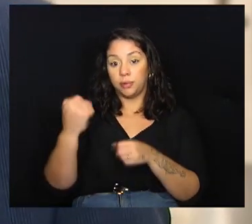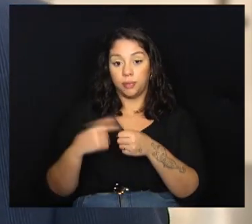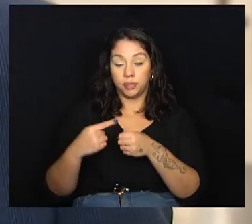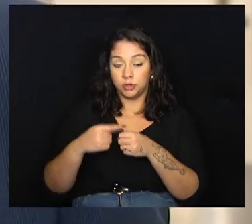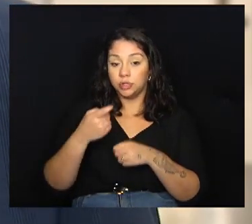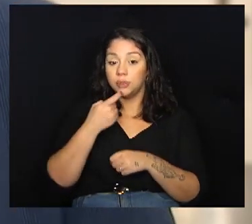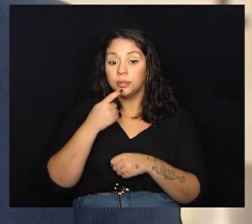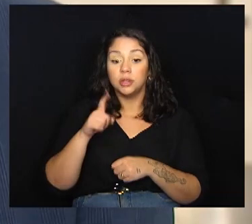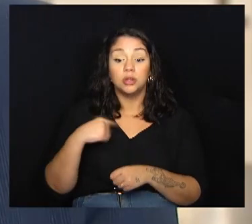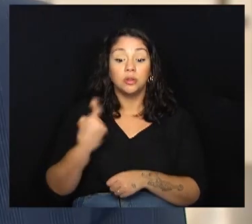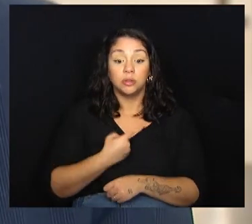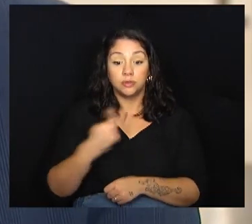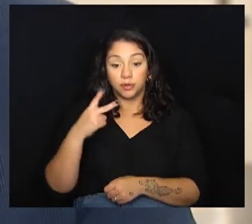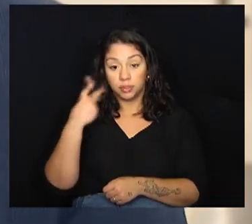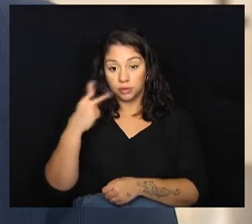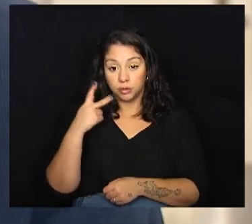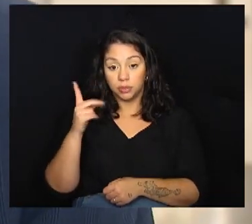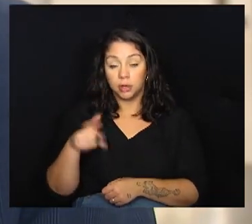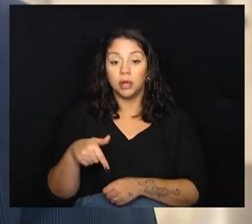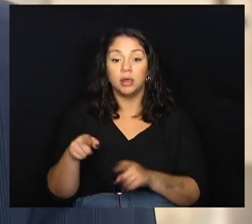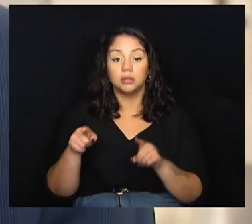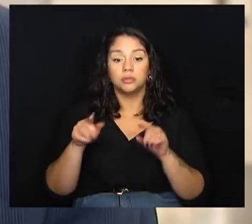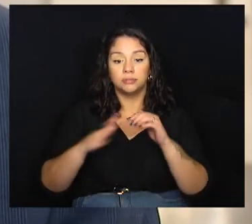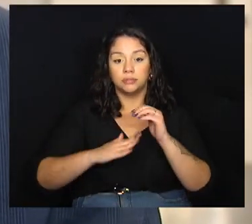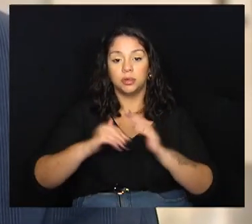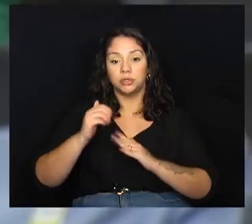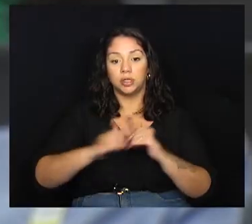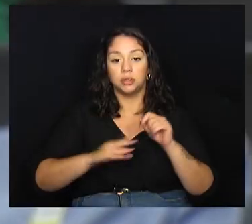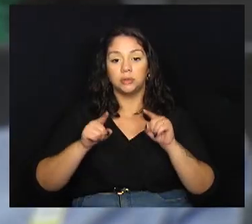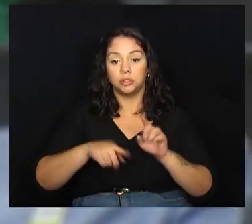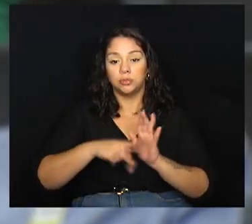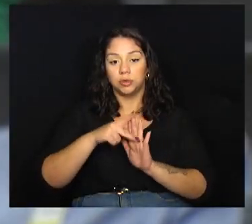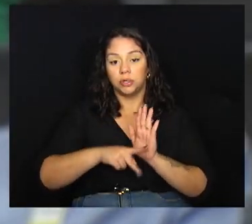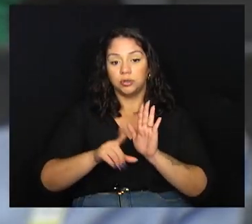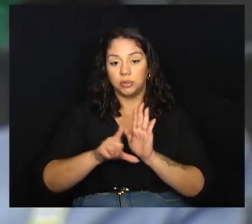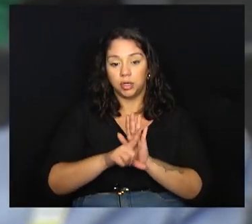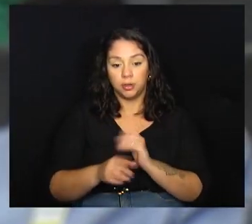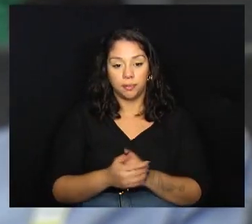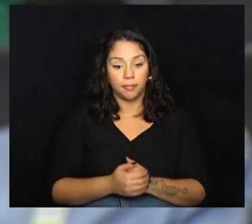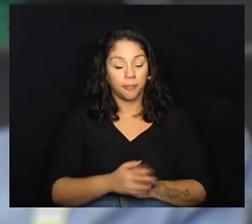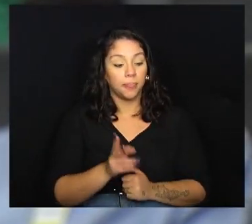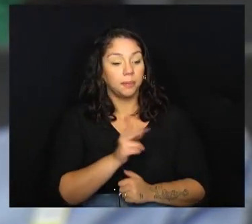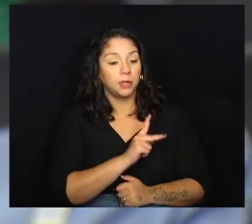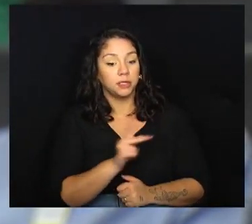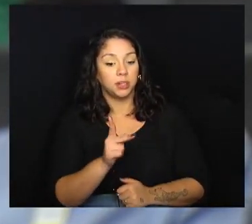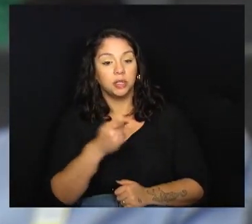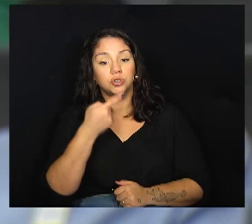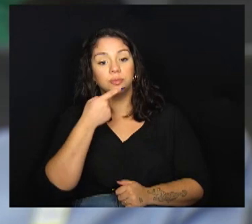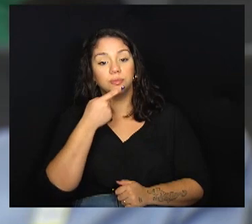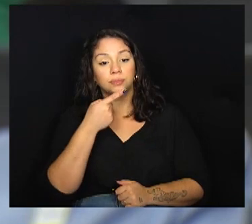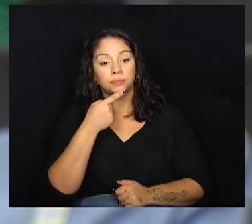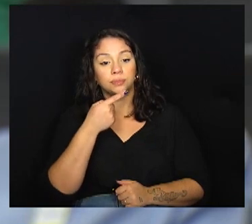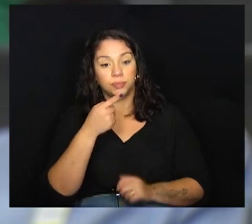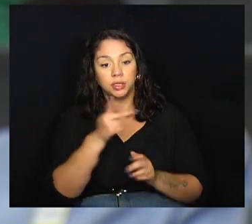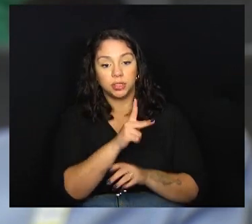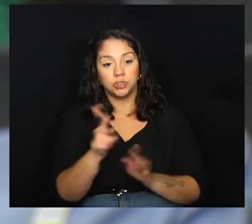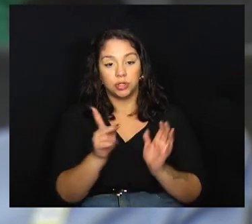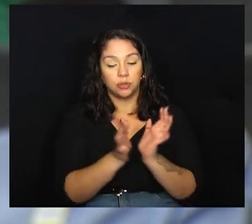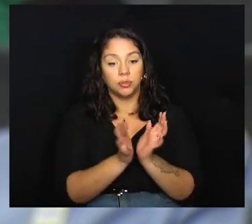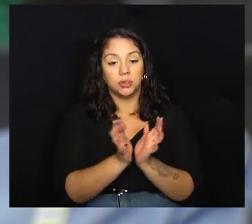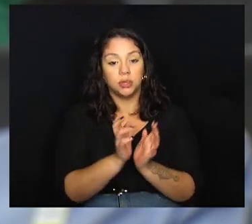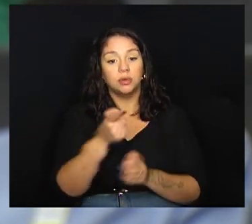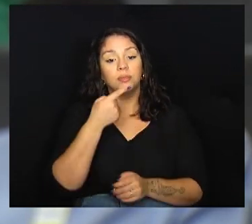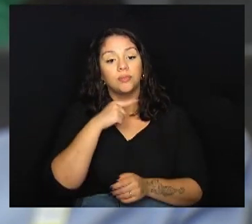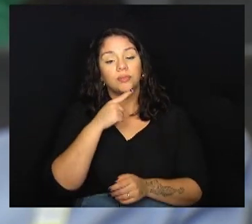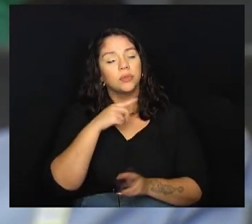nós, como os vereadores, a gente colocamos isso daí em prática através dos projetos de lei. O presidente Eduardo Magoga salienta sobre a expectativa